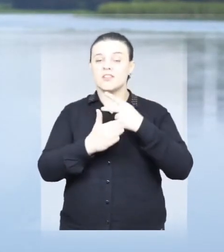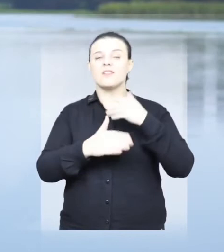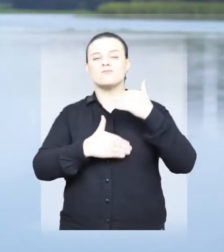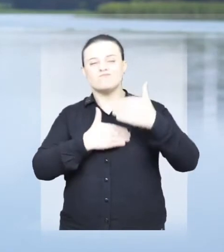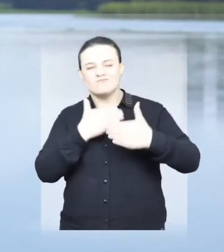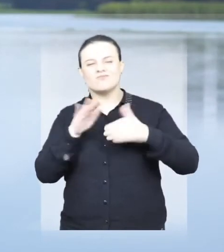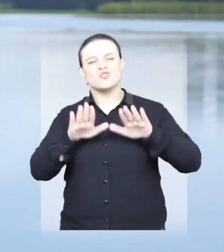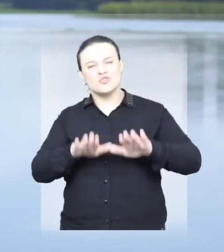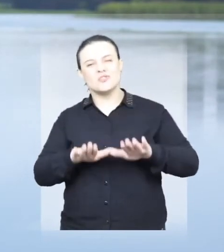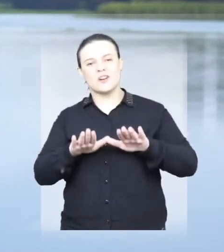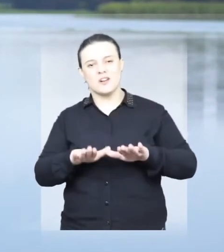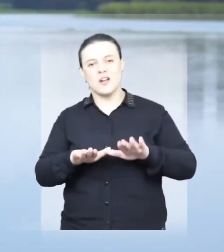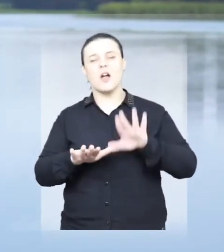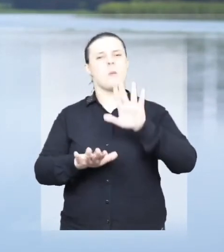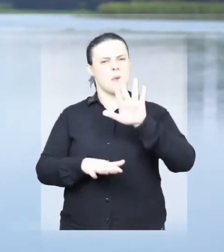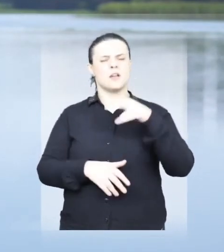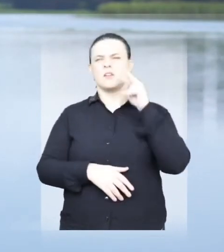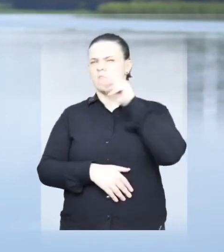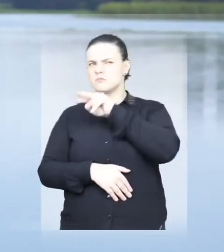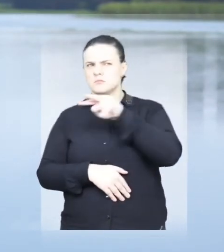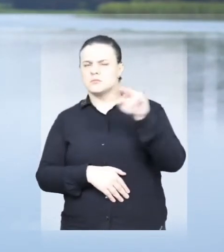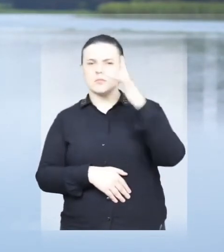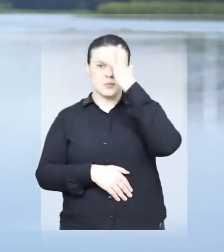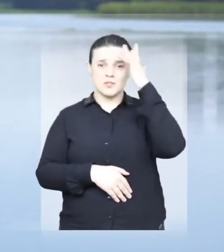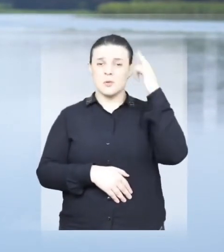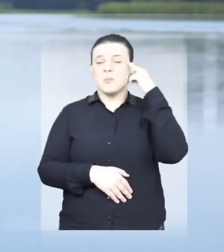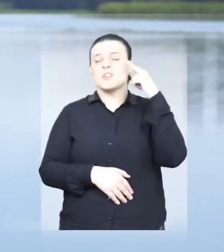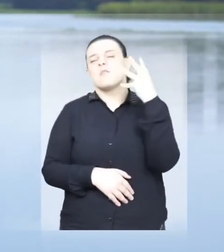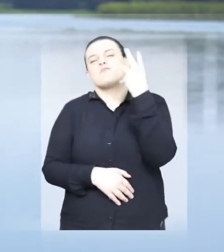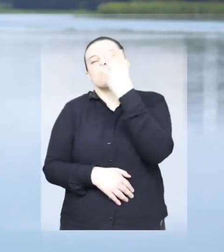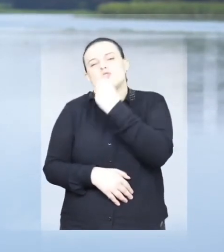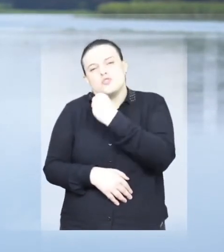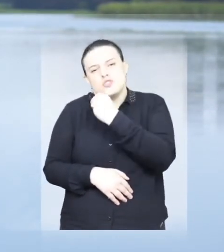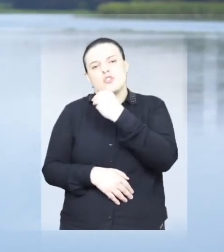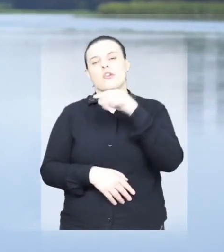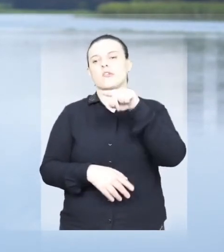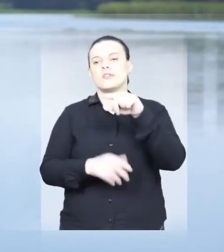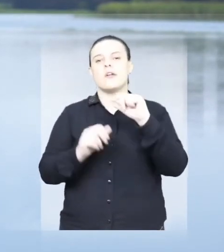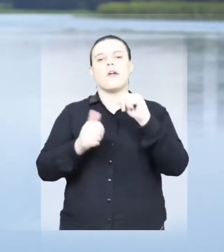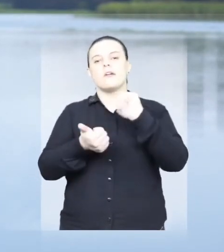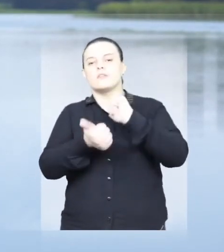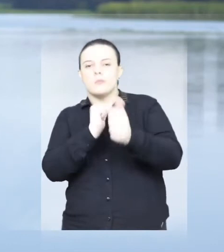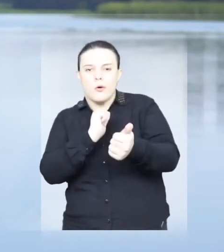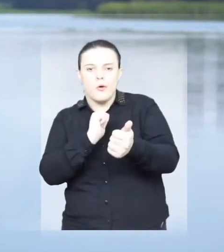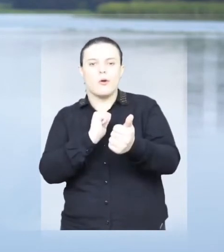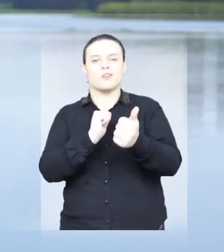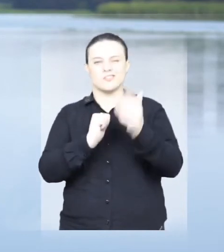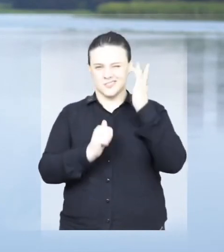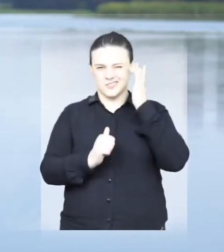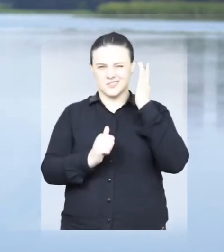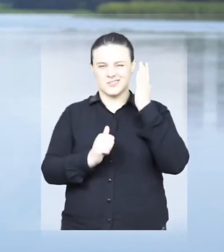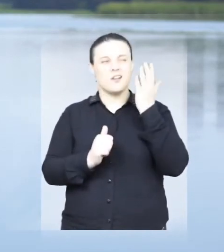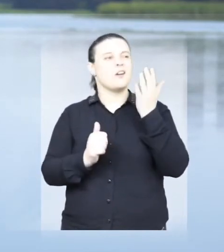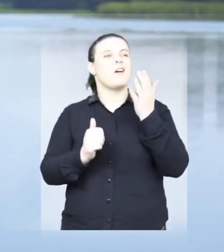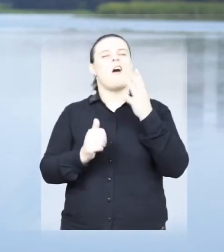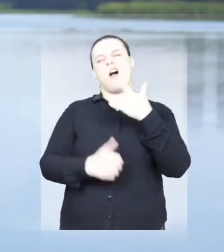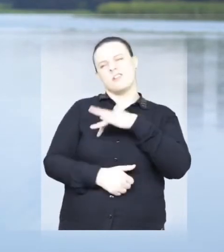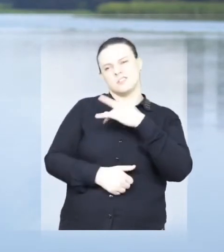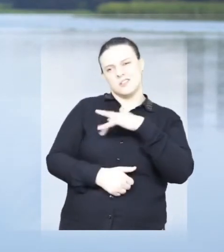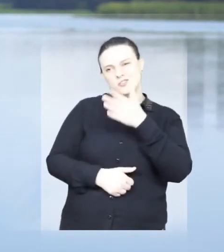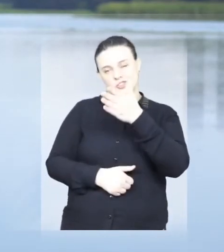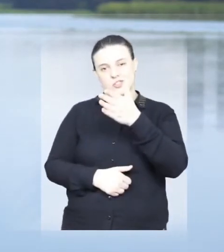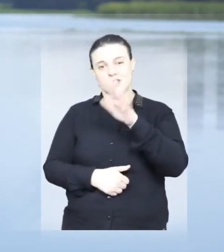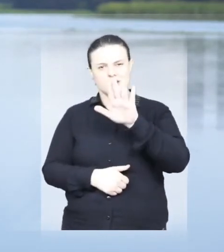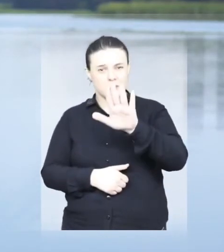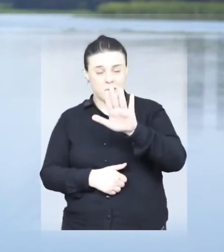forma devagar. Mas eu ainda vejo que as pessoas acham bonitinho você fazer um esporte, sabe? Assim, ó,